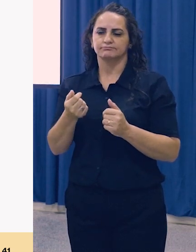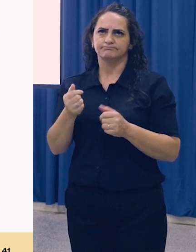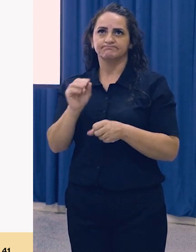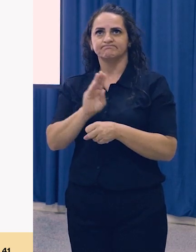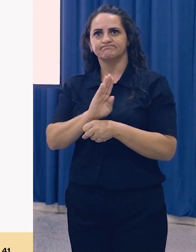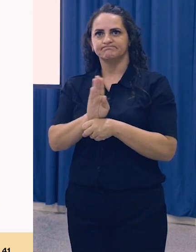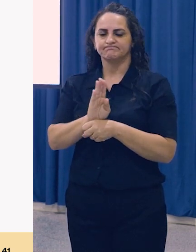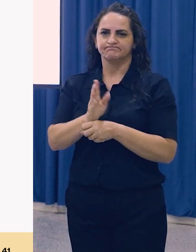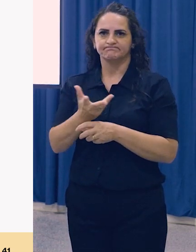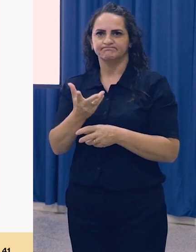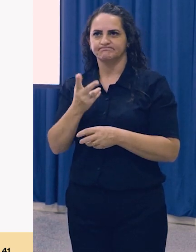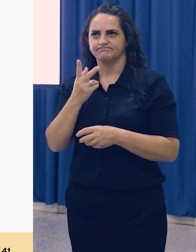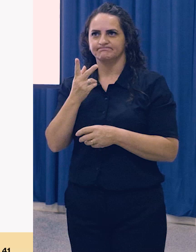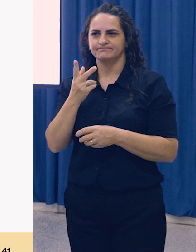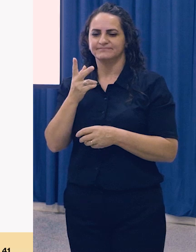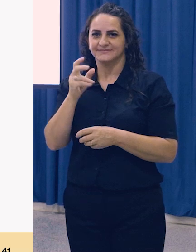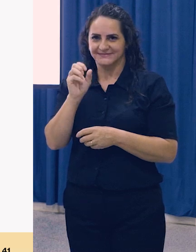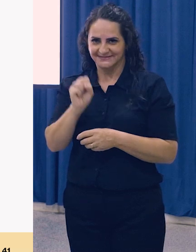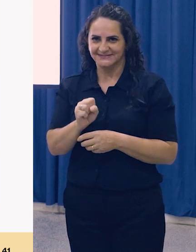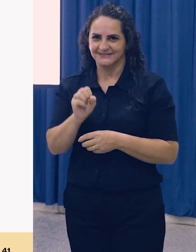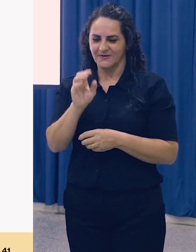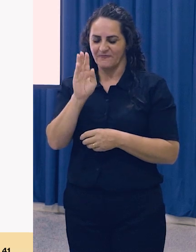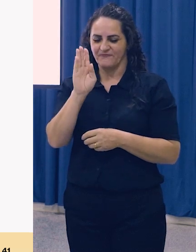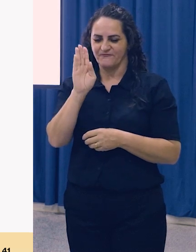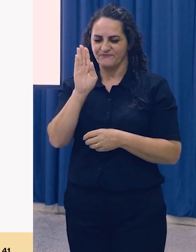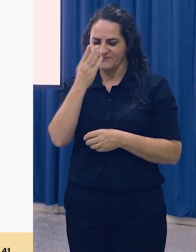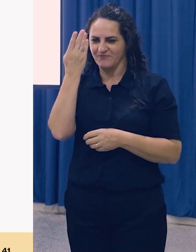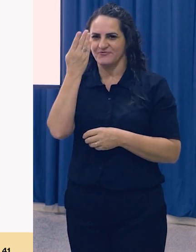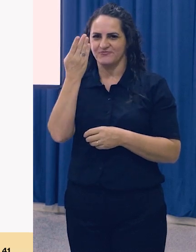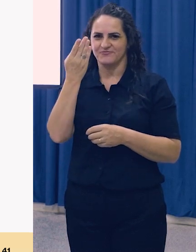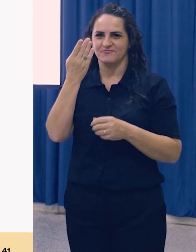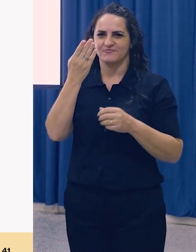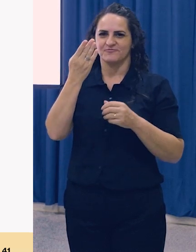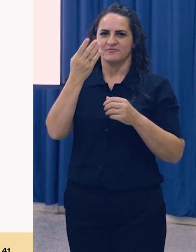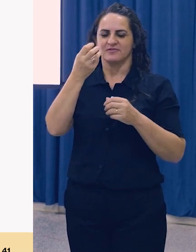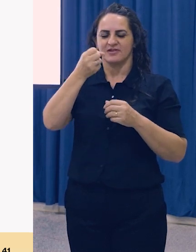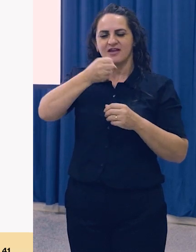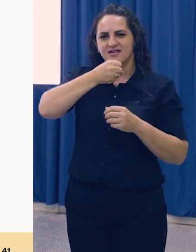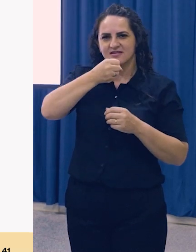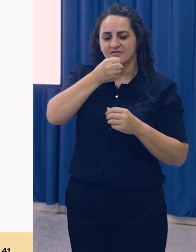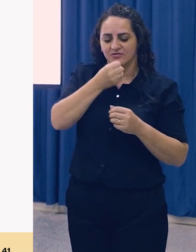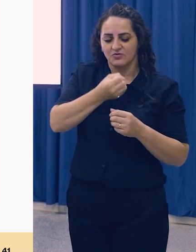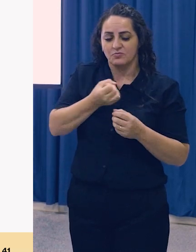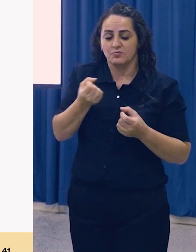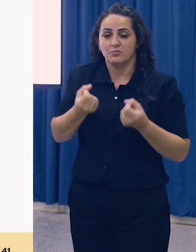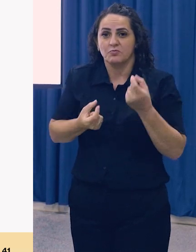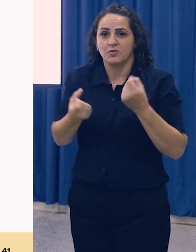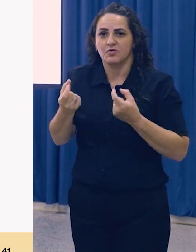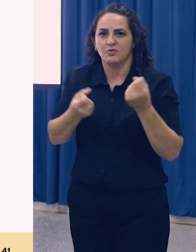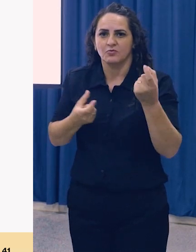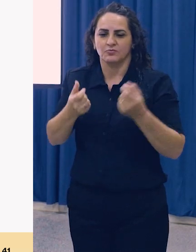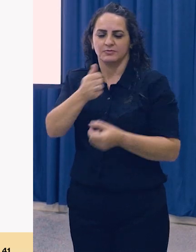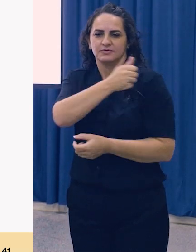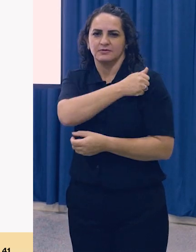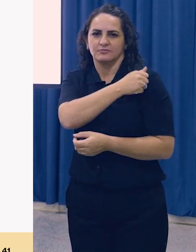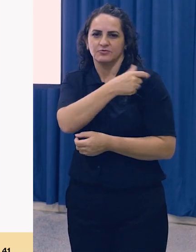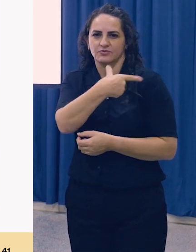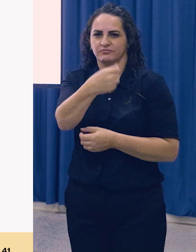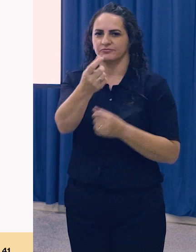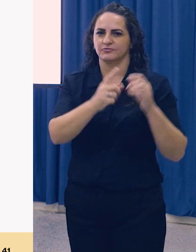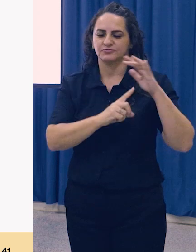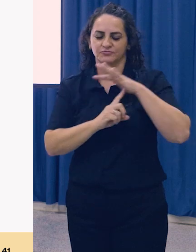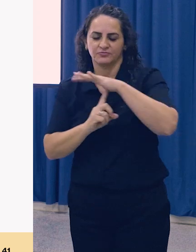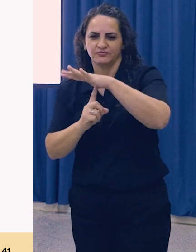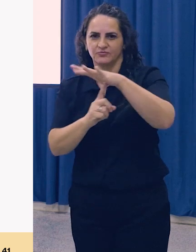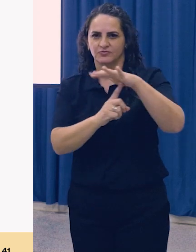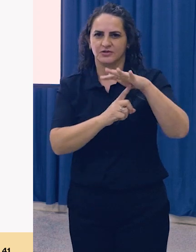fosse é um falso documentário sobre alguns estudantes que foram para uma floresta e a bruxa